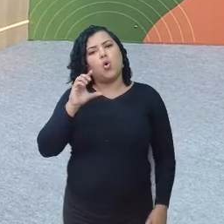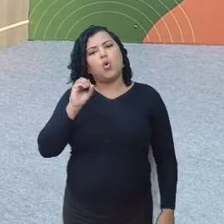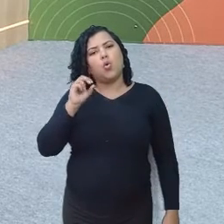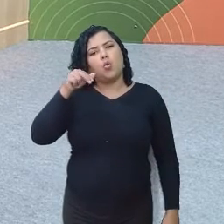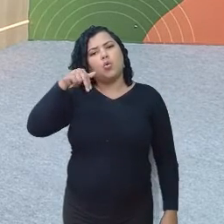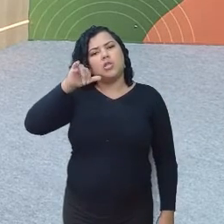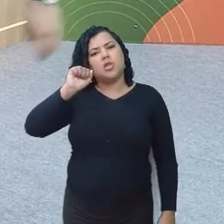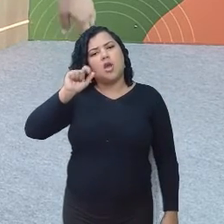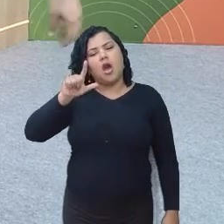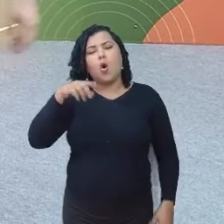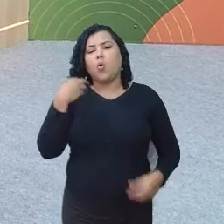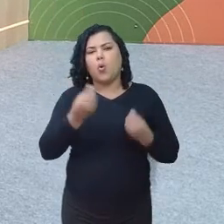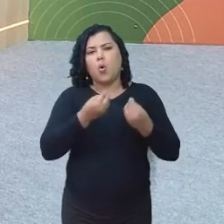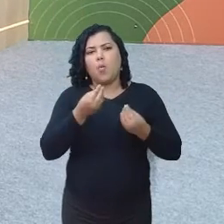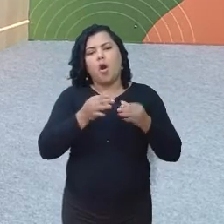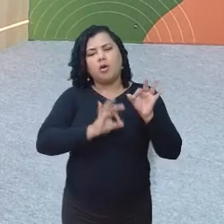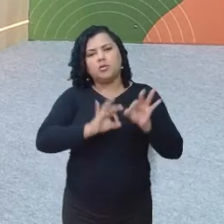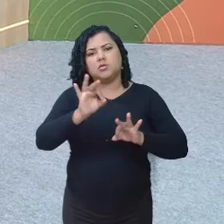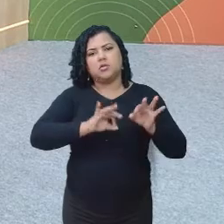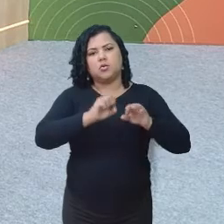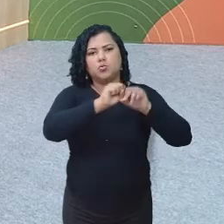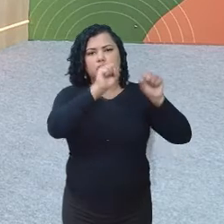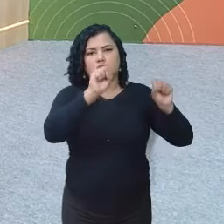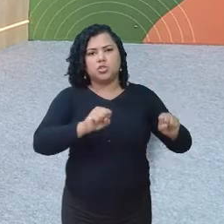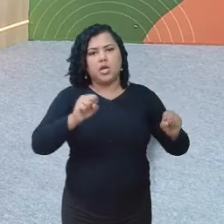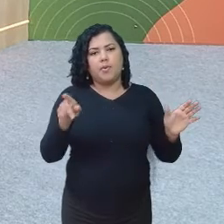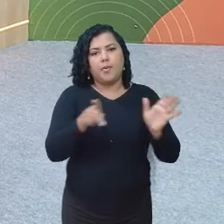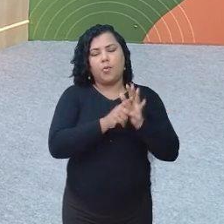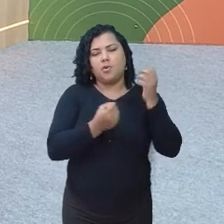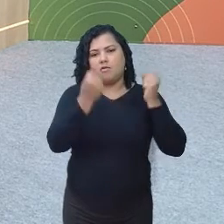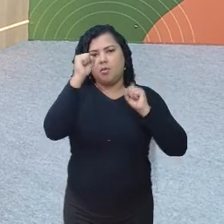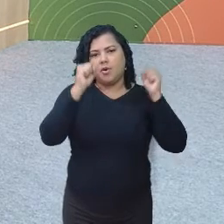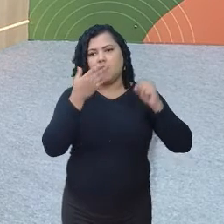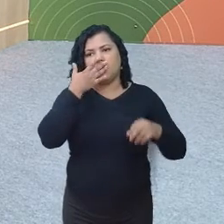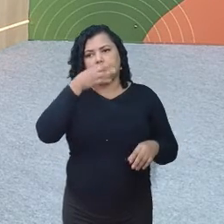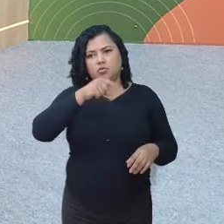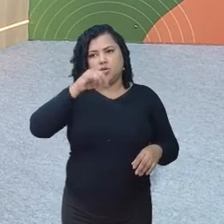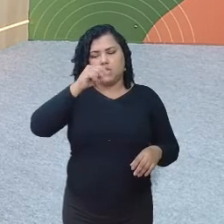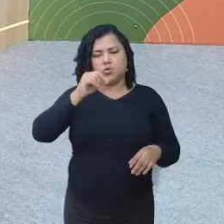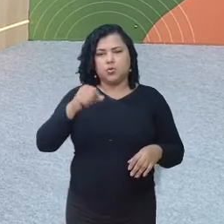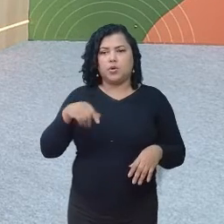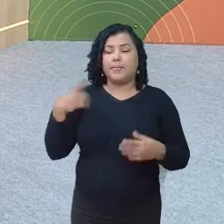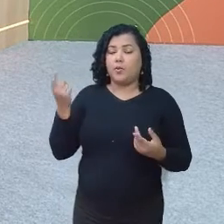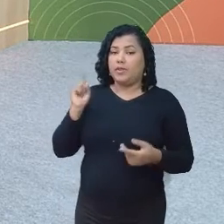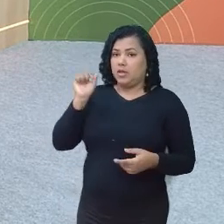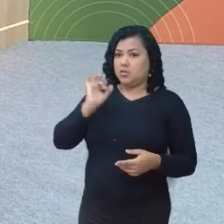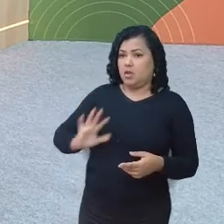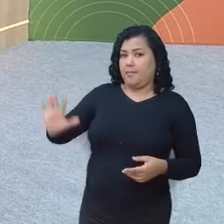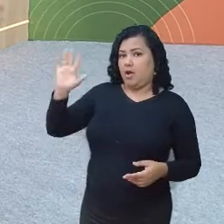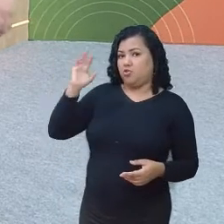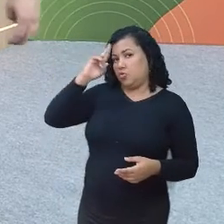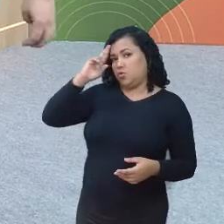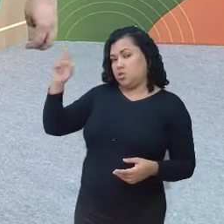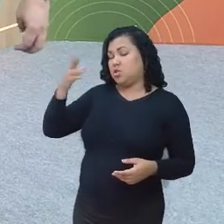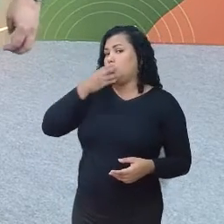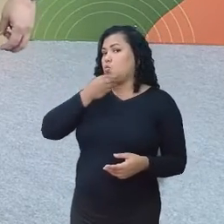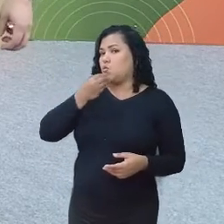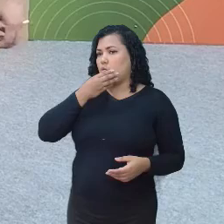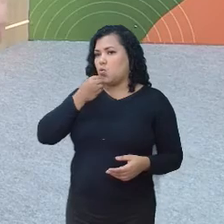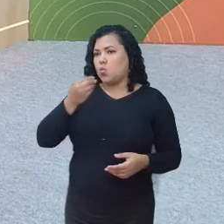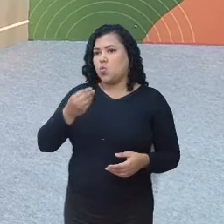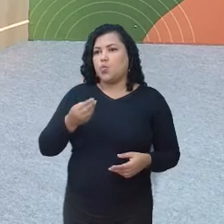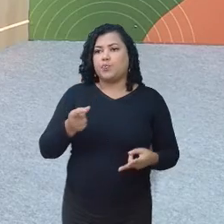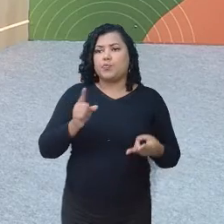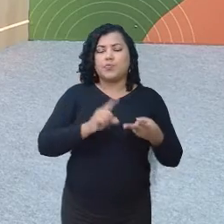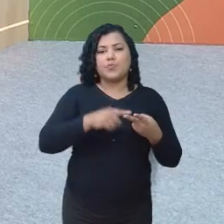sistema açucareiro. Então nós temos aqui, muito provavelmente, o senhor de engenho, né, a sua esposa, e observem que